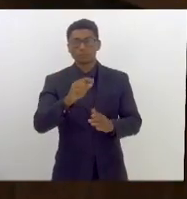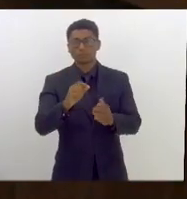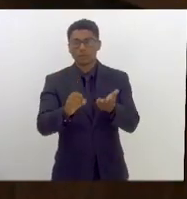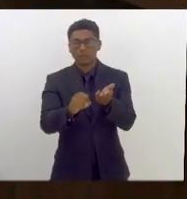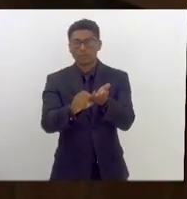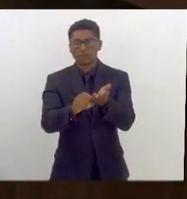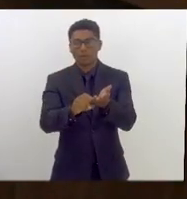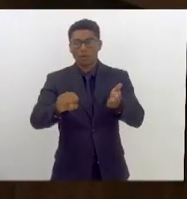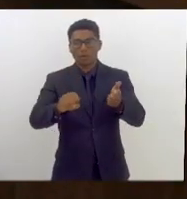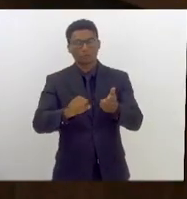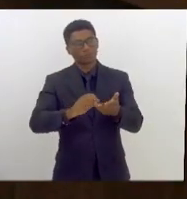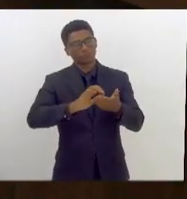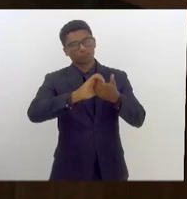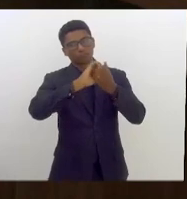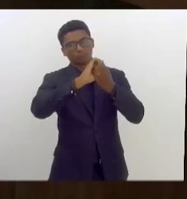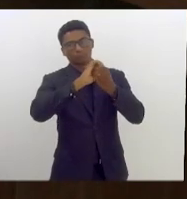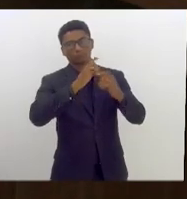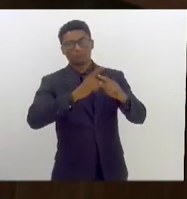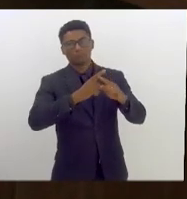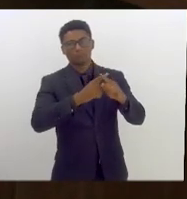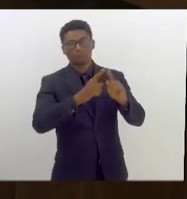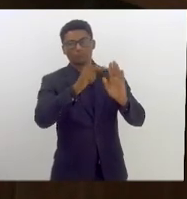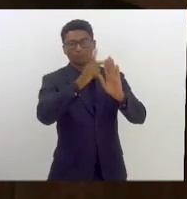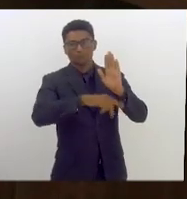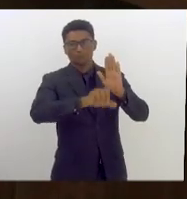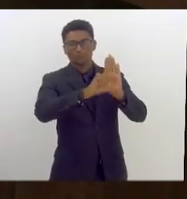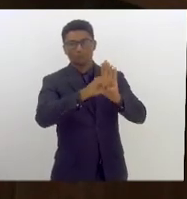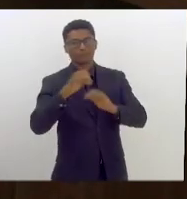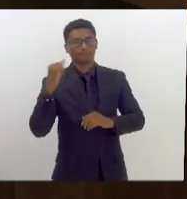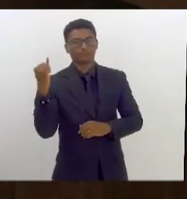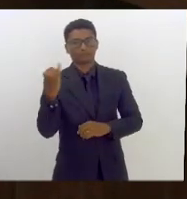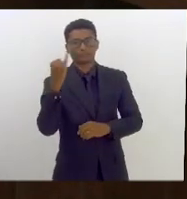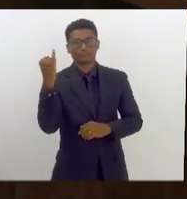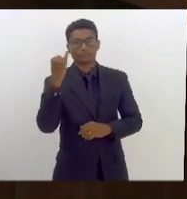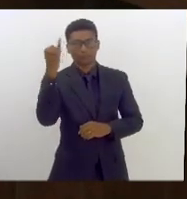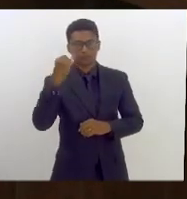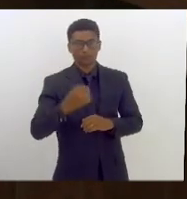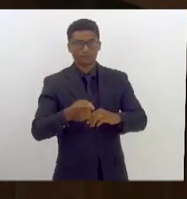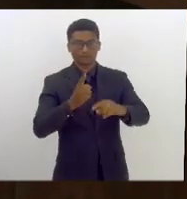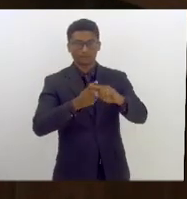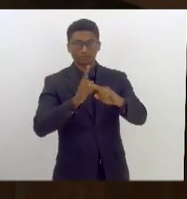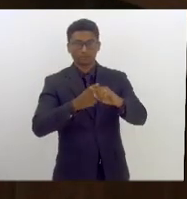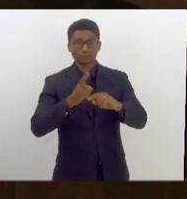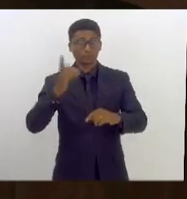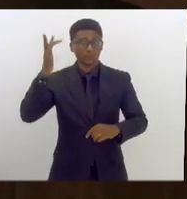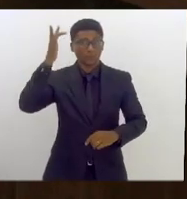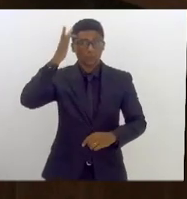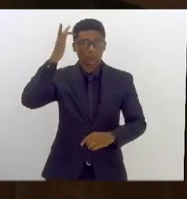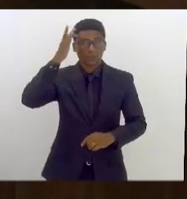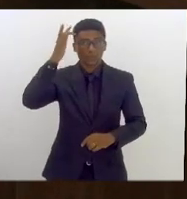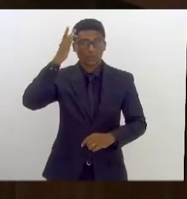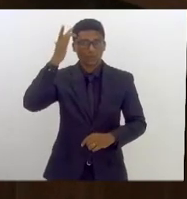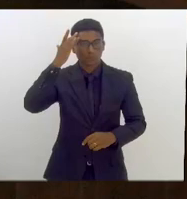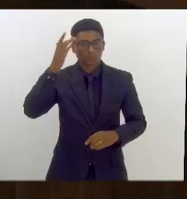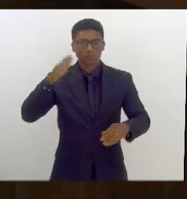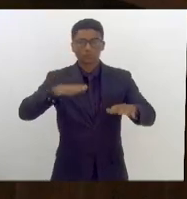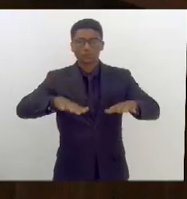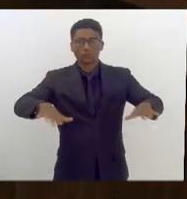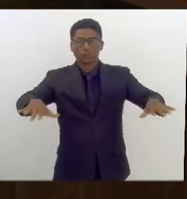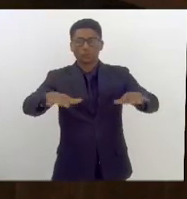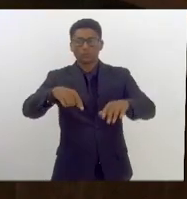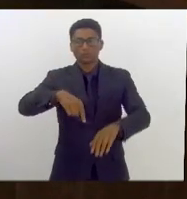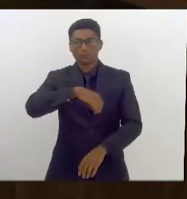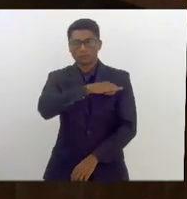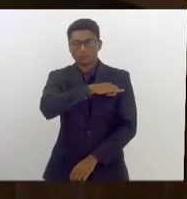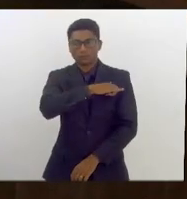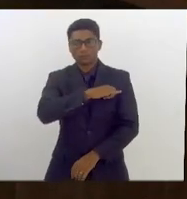Malafaia por um projeto importante que busca contribuir para a conscientização aqui no Rio de Janeiro